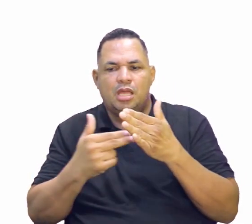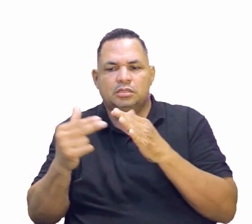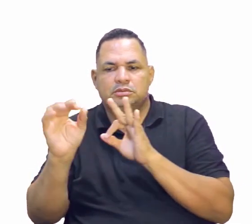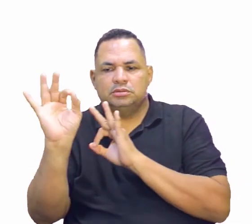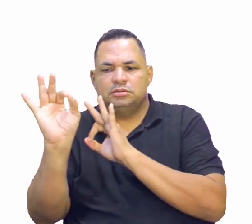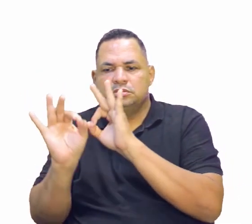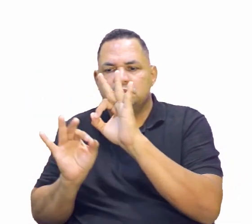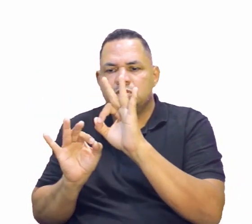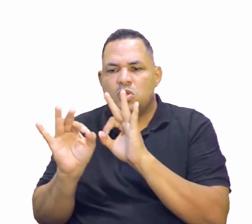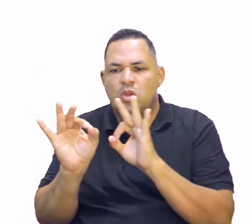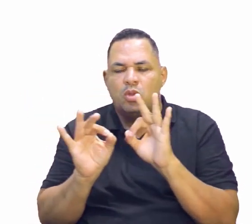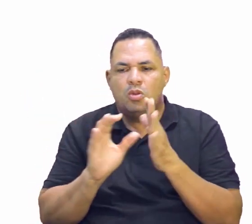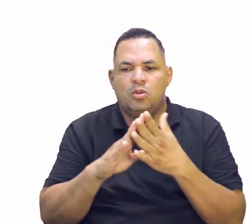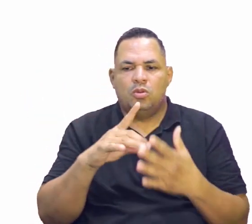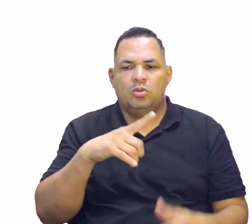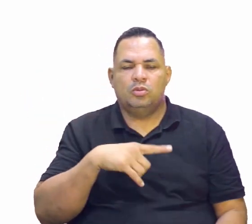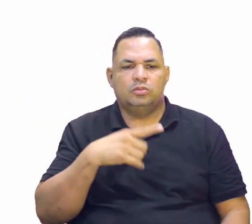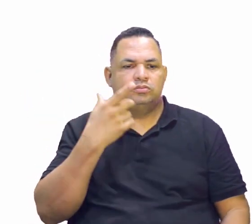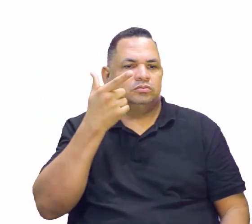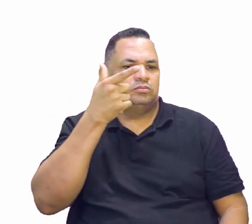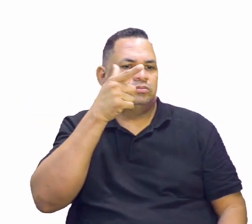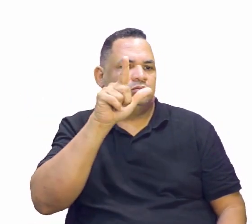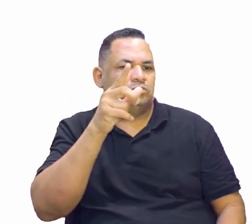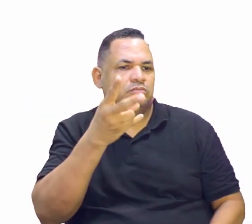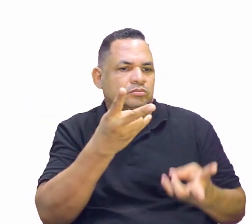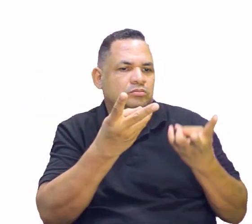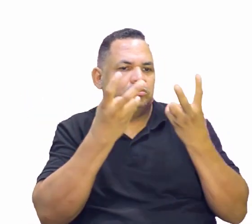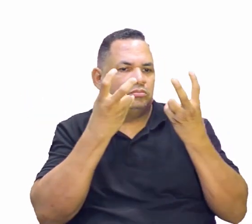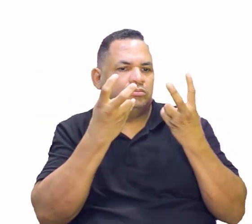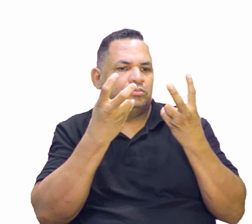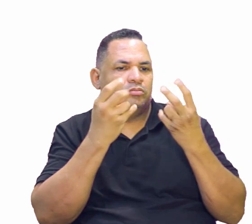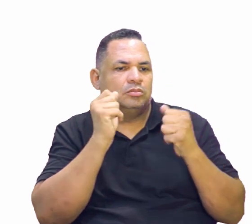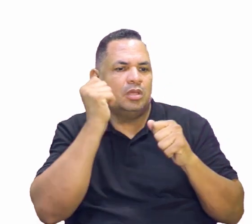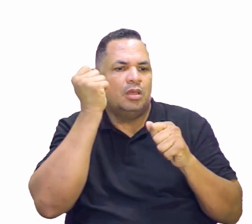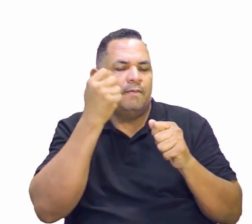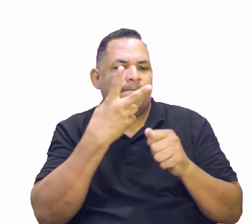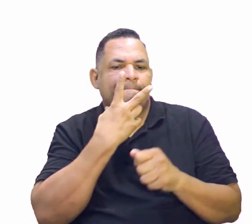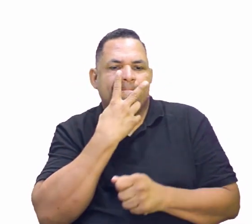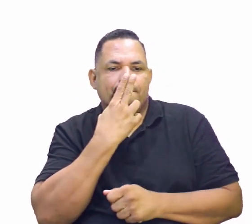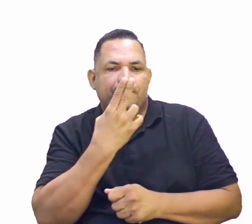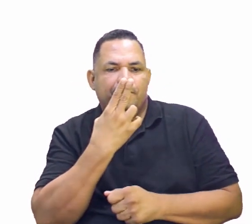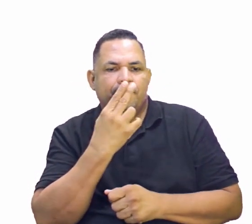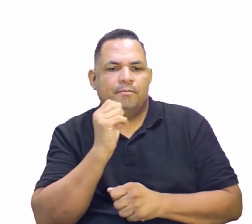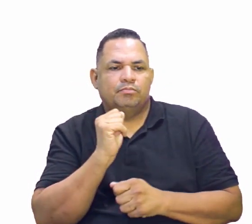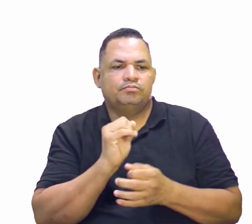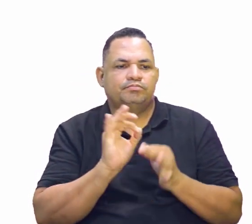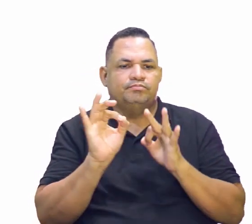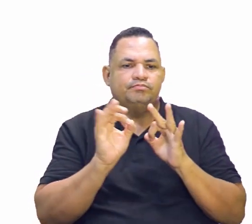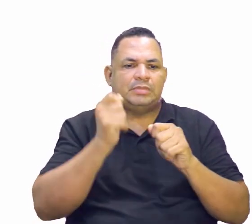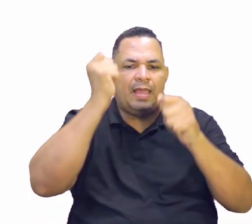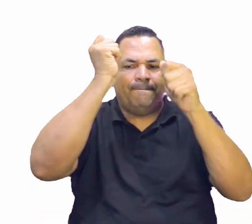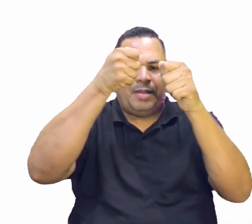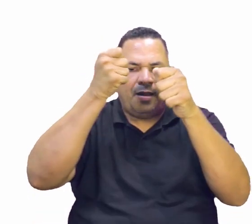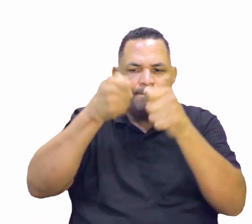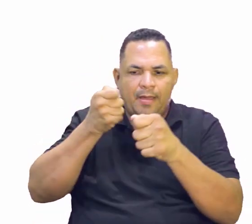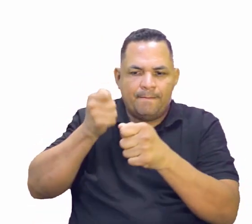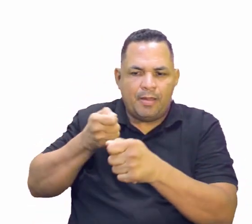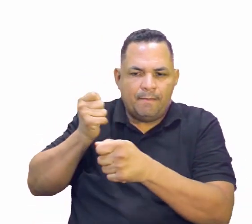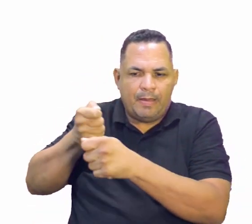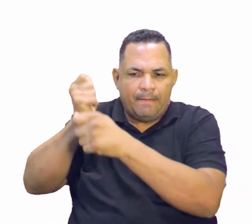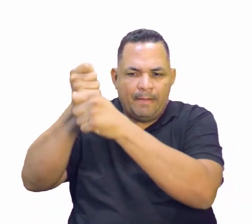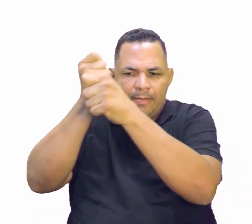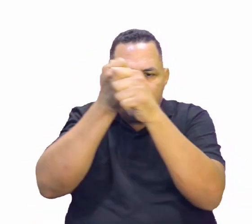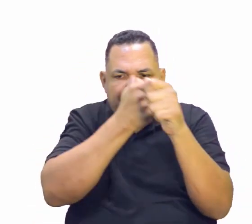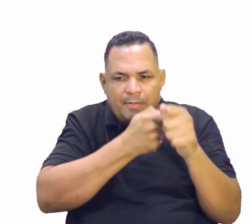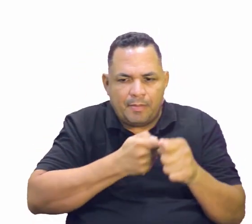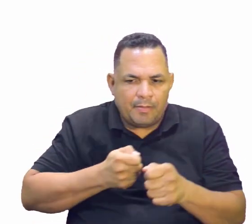encontra aqui, você consegue, né? Ó, vai esculturando, igual como você fosse entalhando, né?